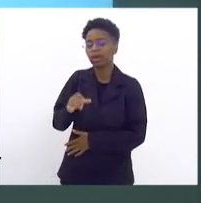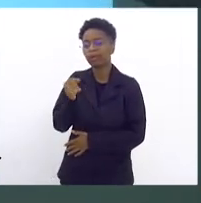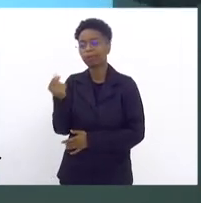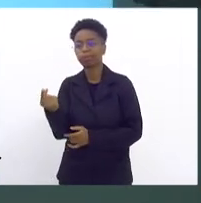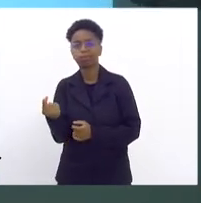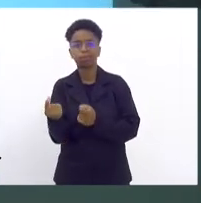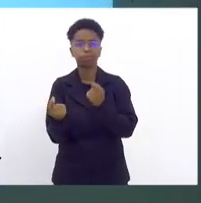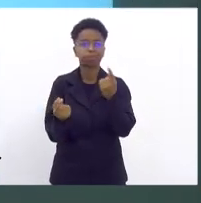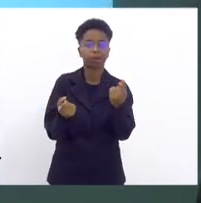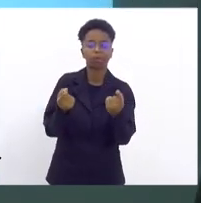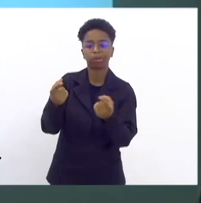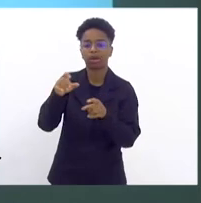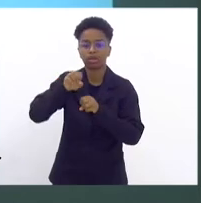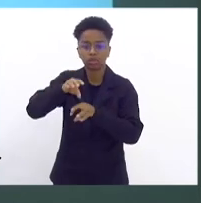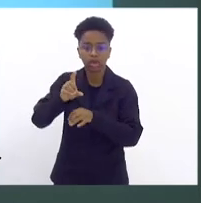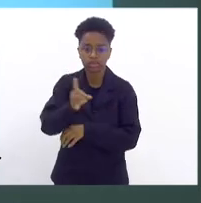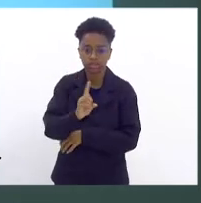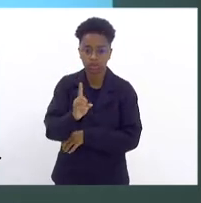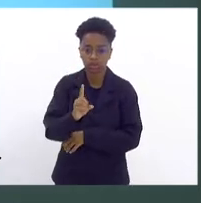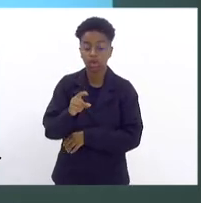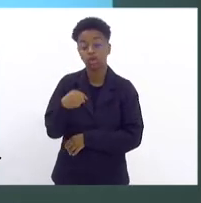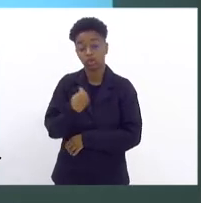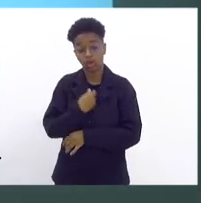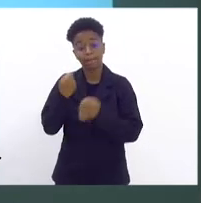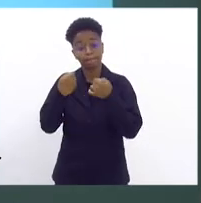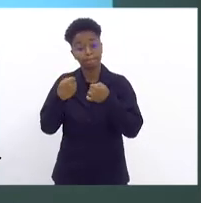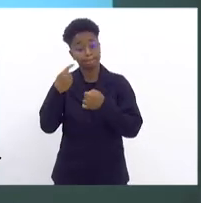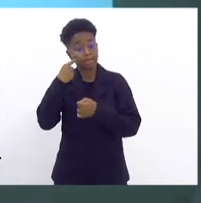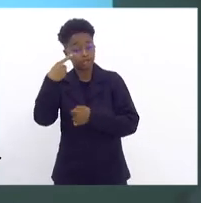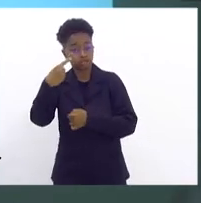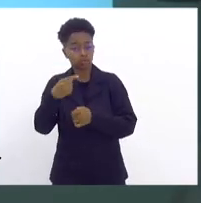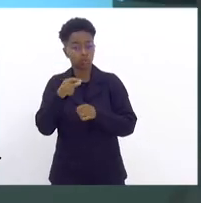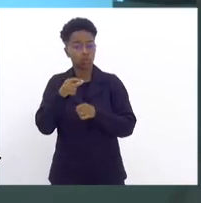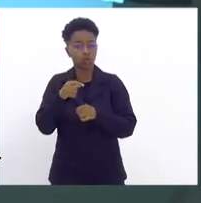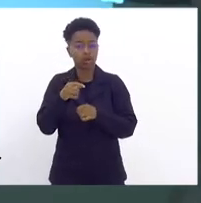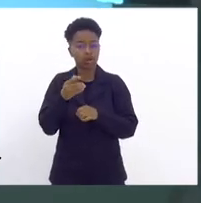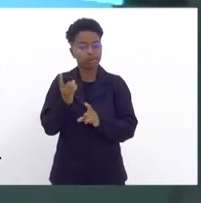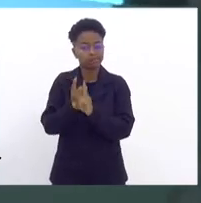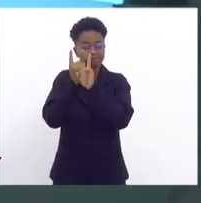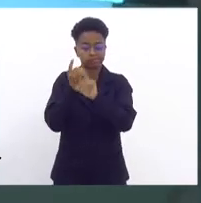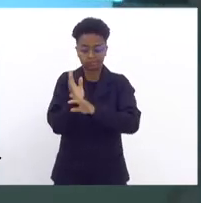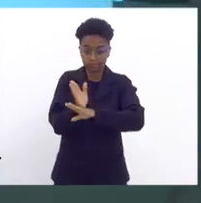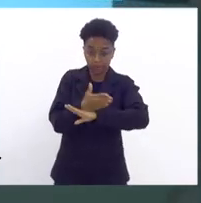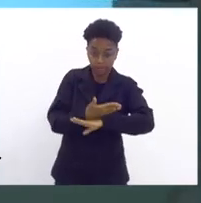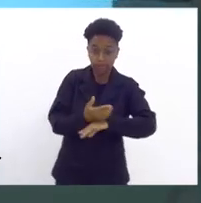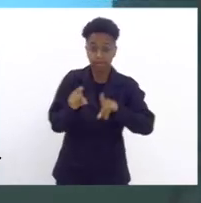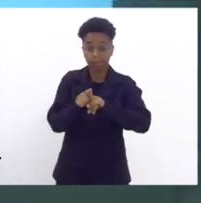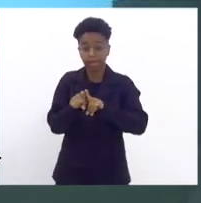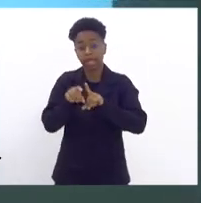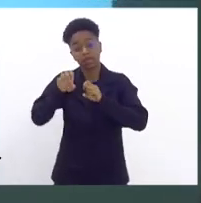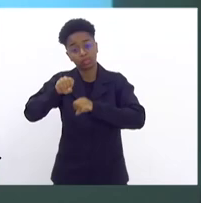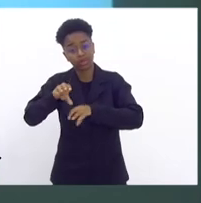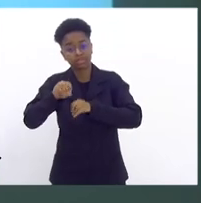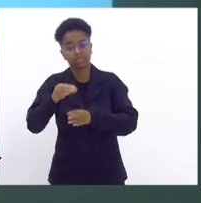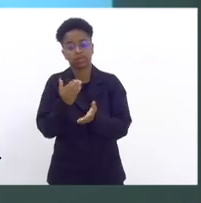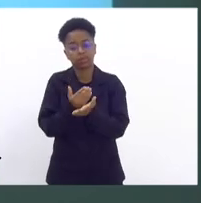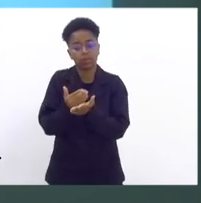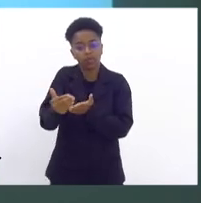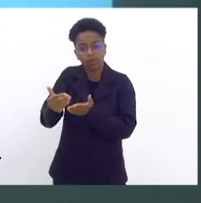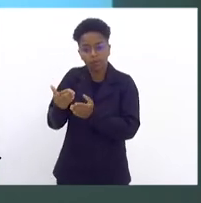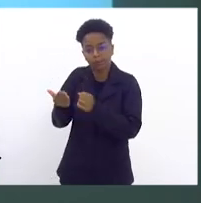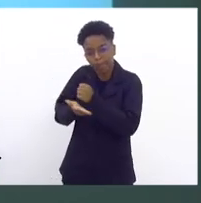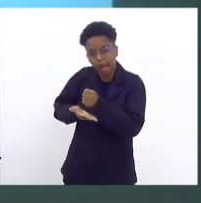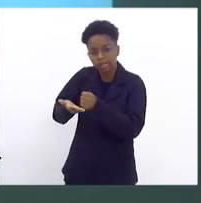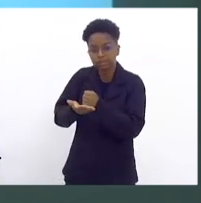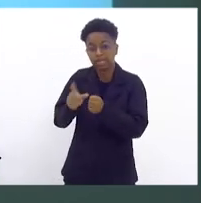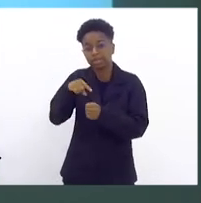na educação a gente sempre pensou em diagnóstico precoce e educação dos anos iniciais e depois eles eram abduzidos